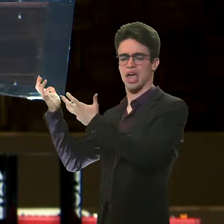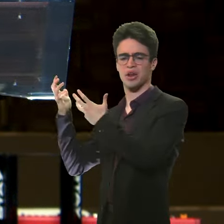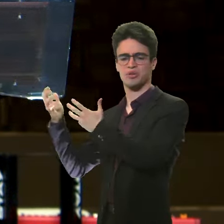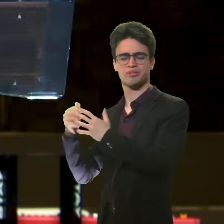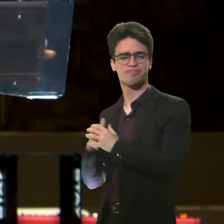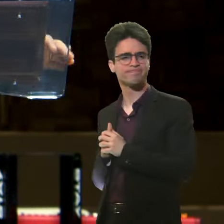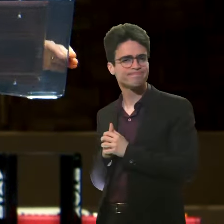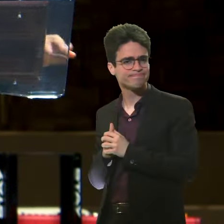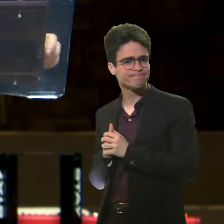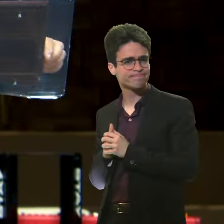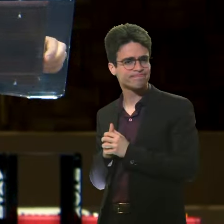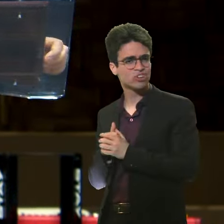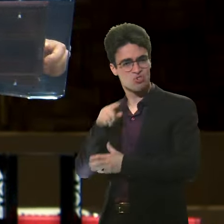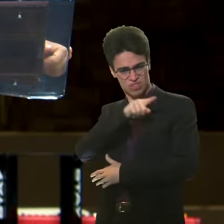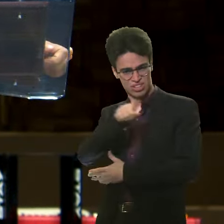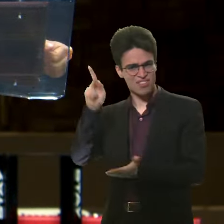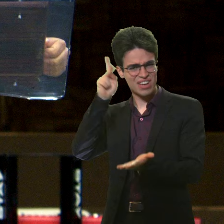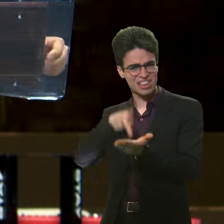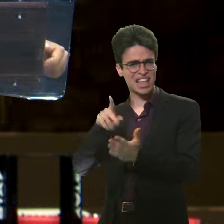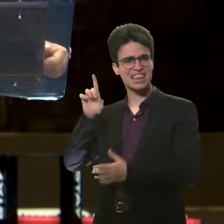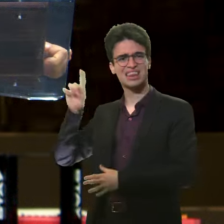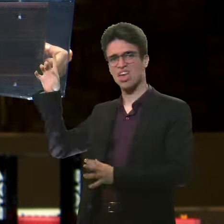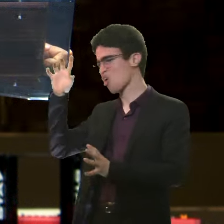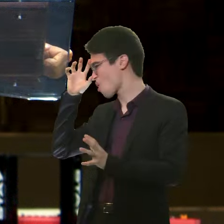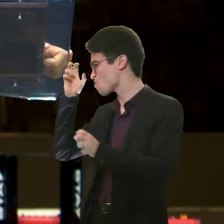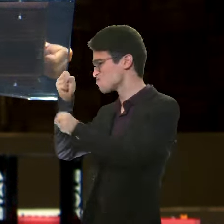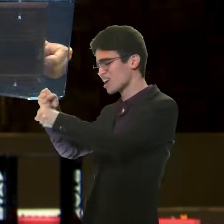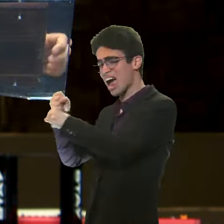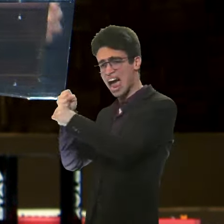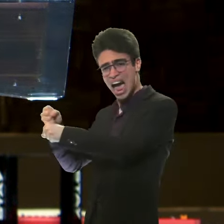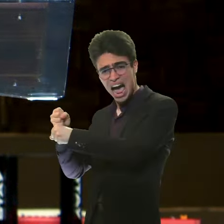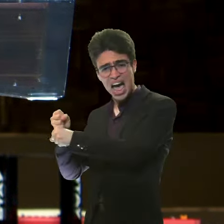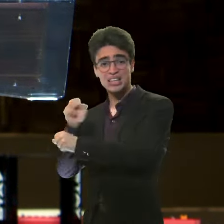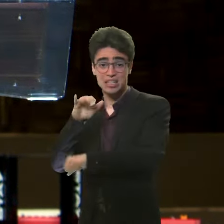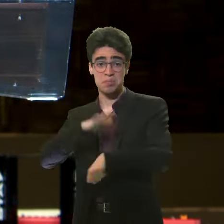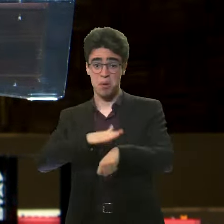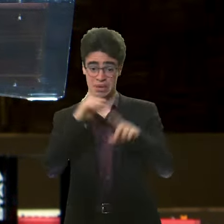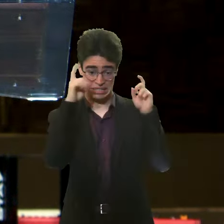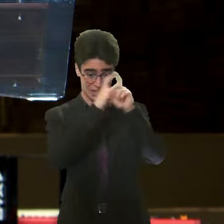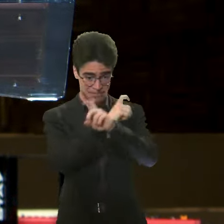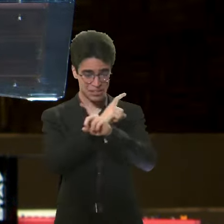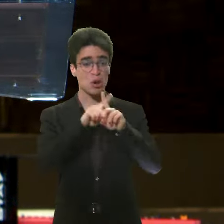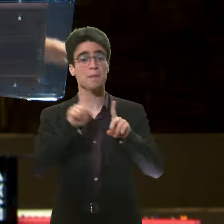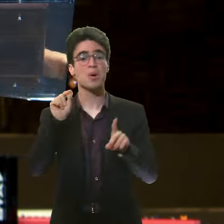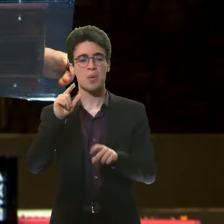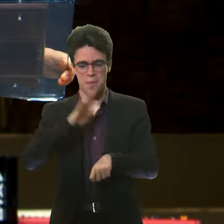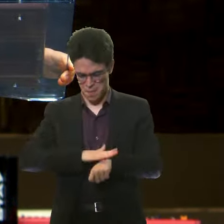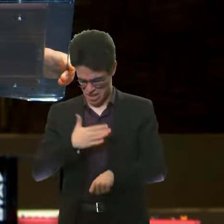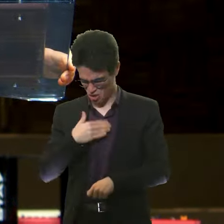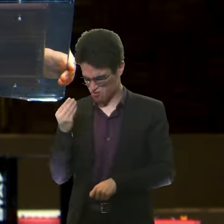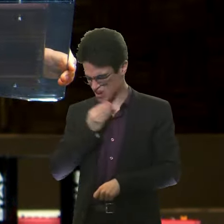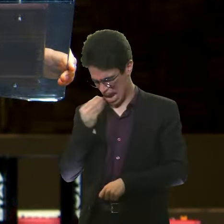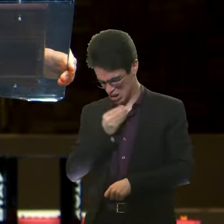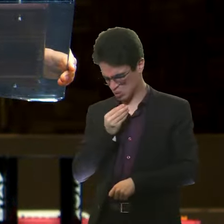Você tem confiado no Senhor mesmo em meio às suas dores e encontrado força na fraqueza?